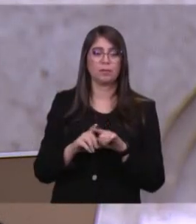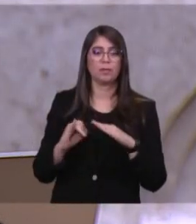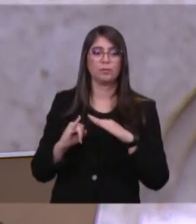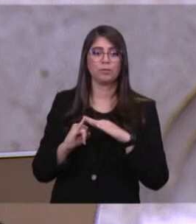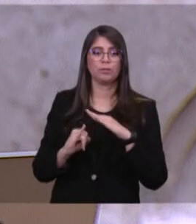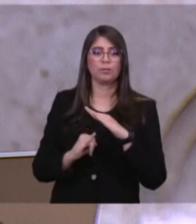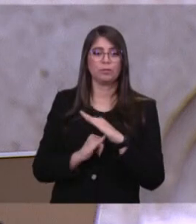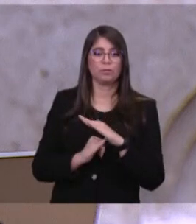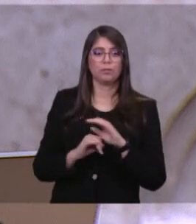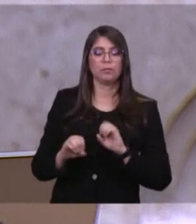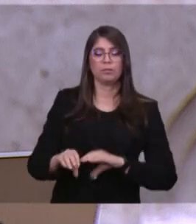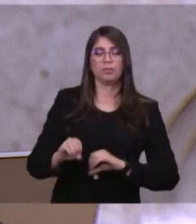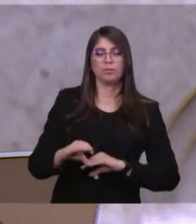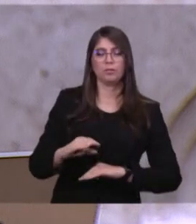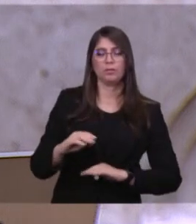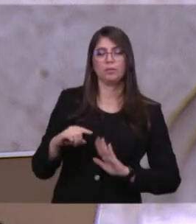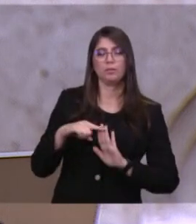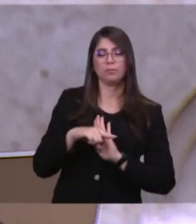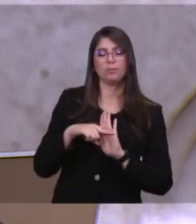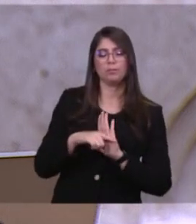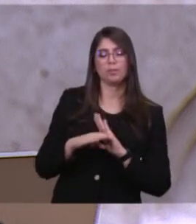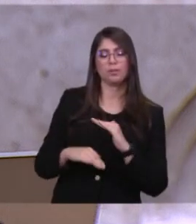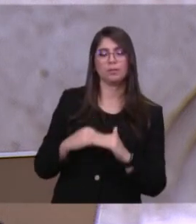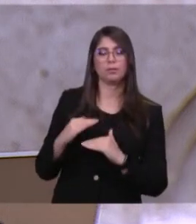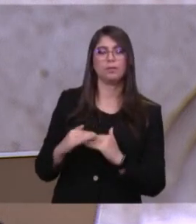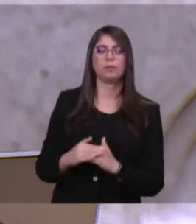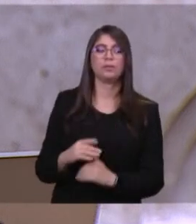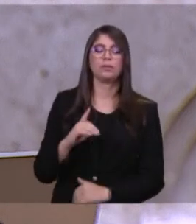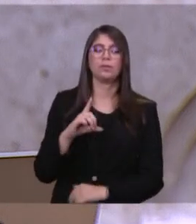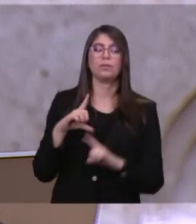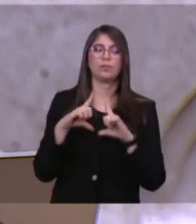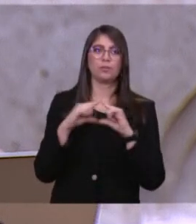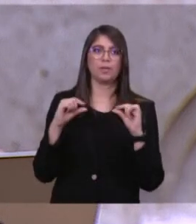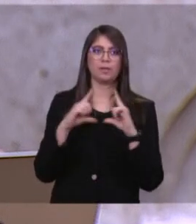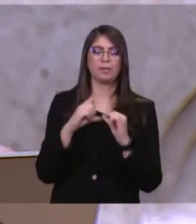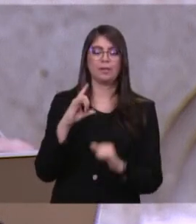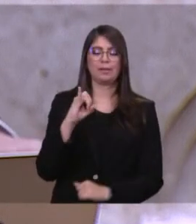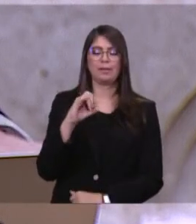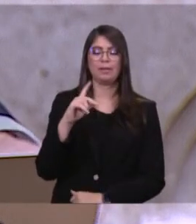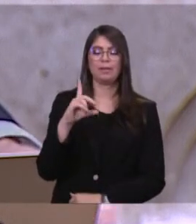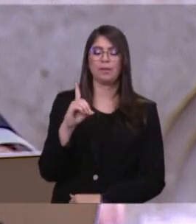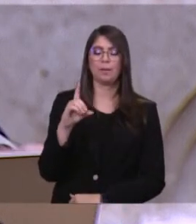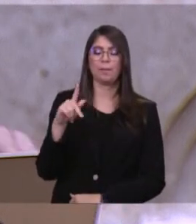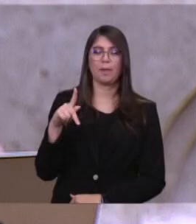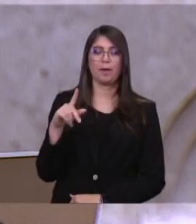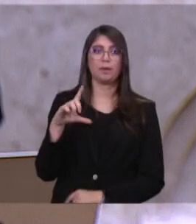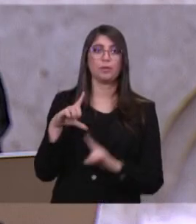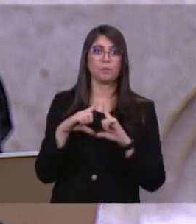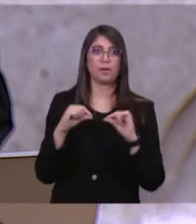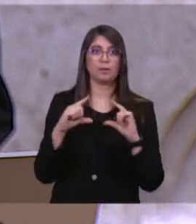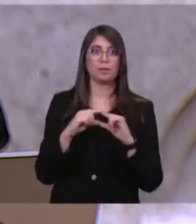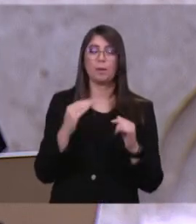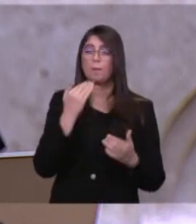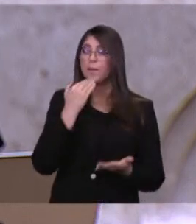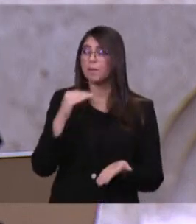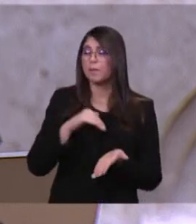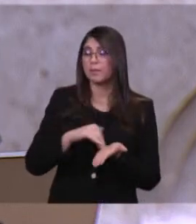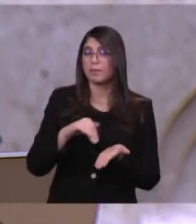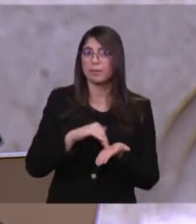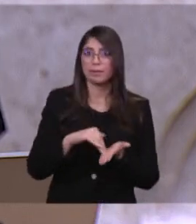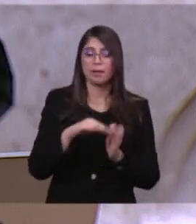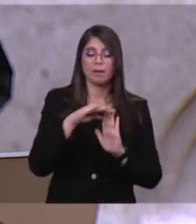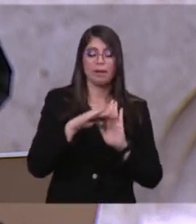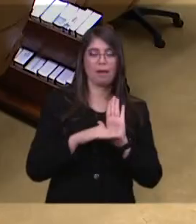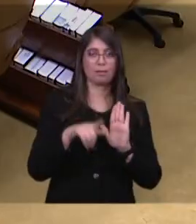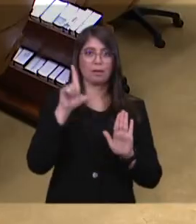Ensino, Desenvolvimento e Pesquisa, IDP, de Brasília. Peço à senhora secretária que faça a leitura da ata da sessão